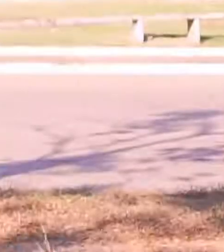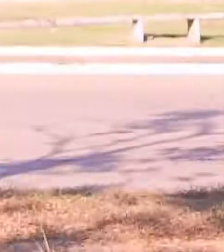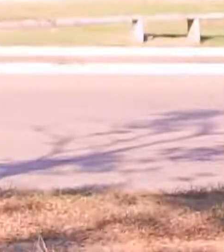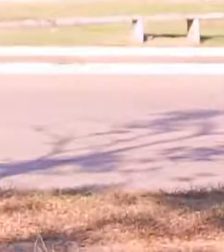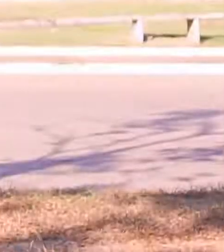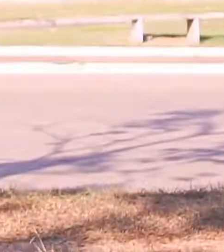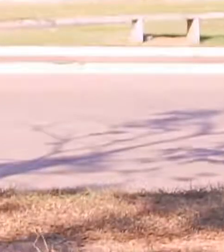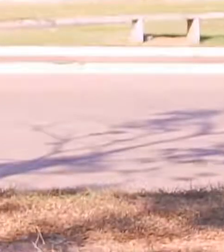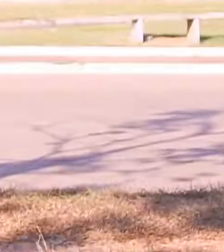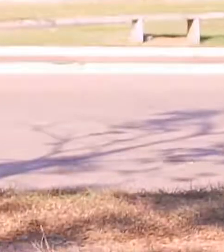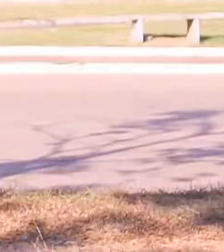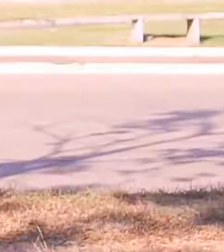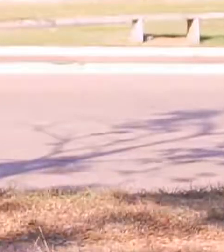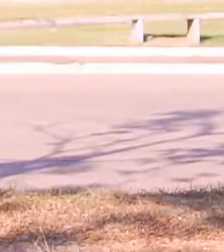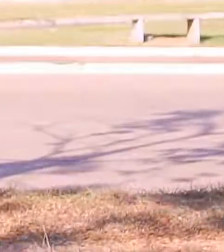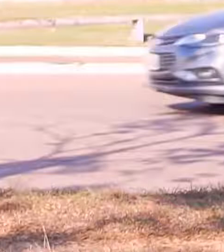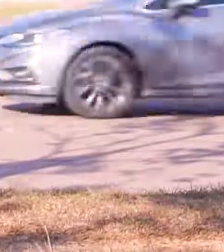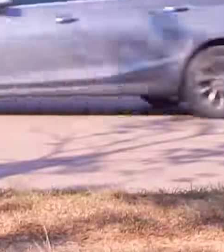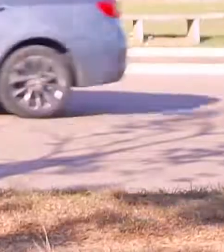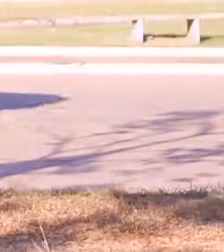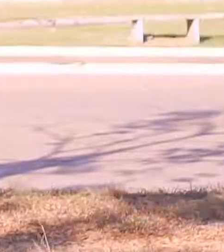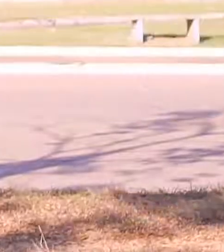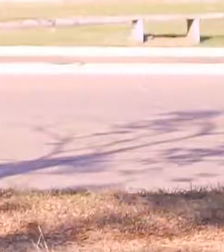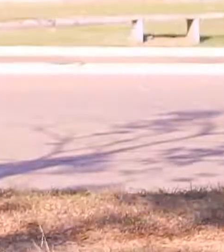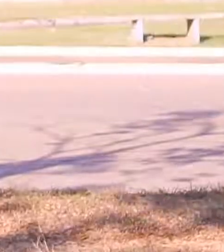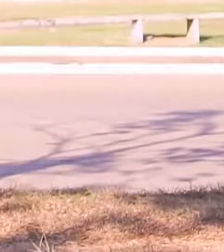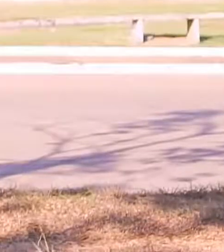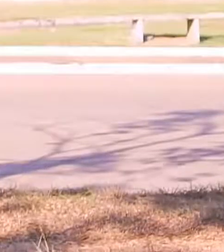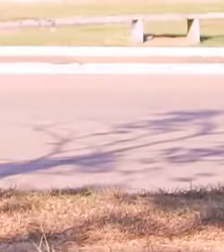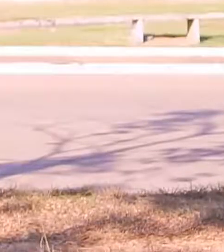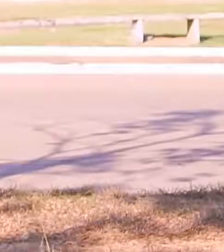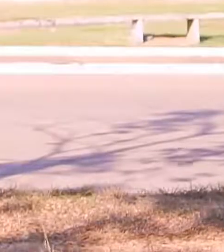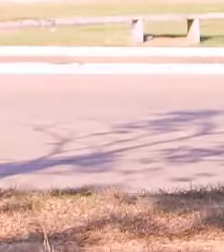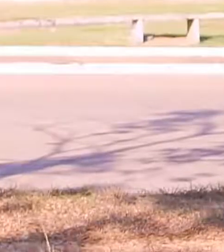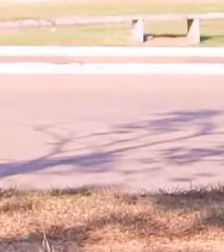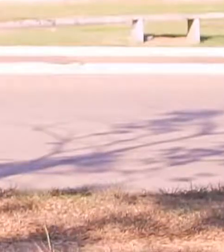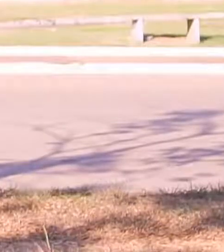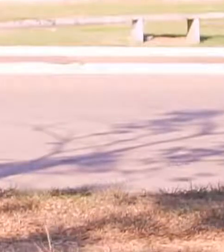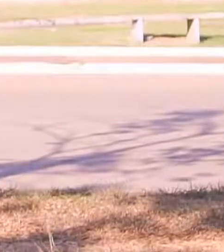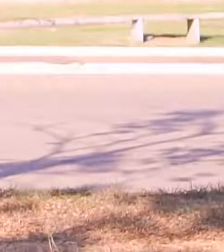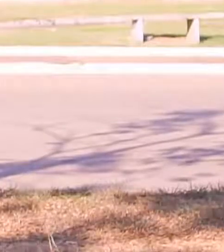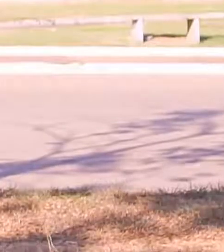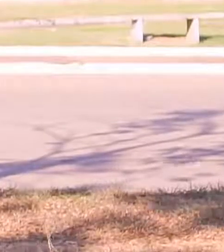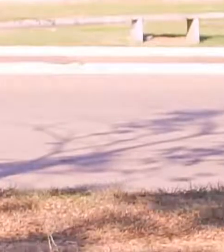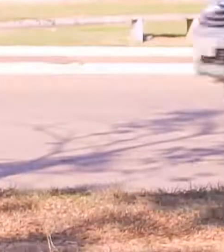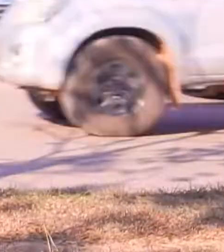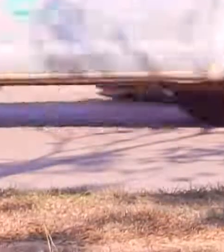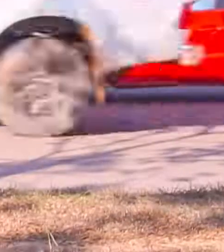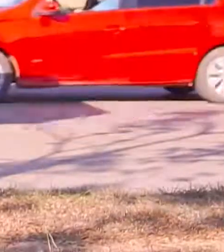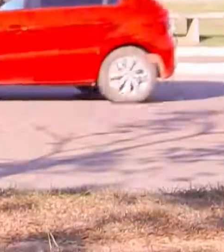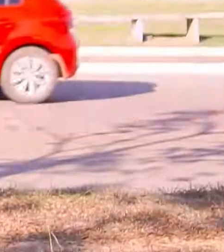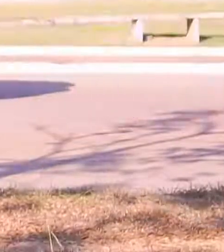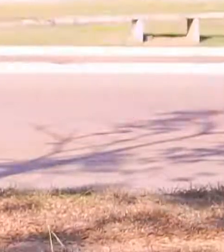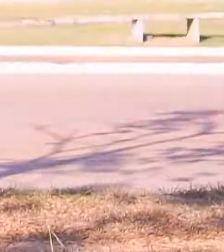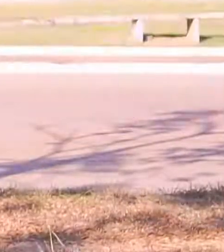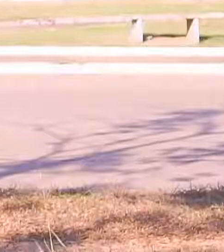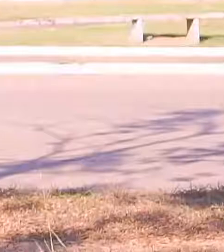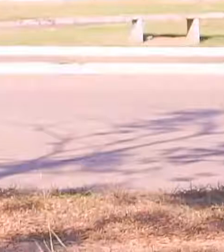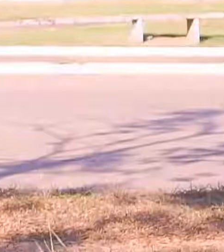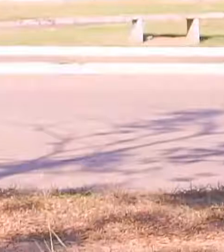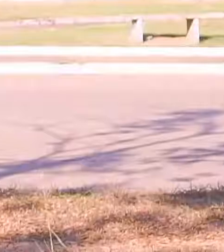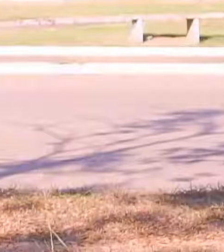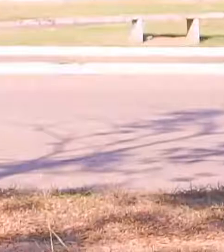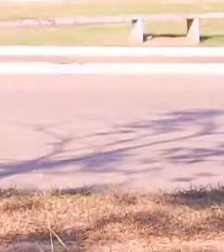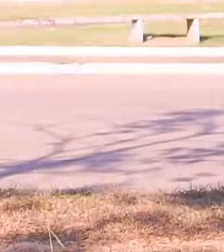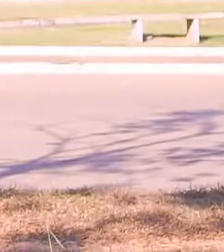Olá! Você já deve saber a importância do sangue para a nossa vida, não é mesmo? É ele que faz a ligação entre os